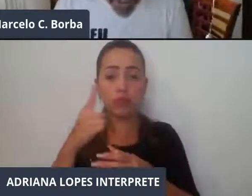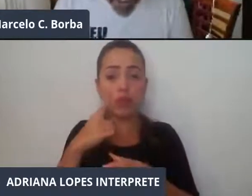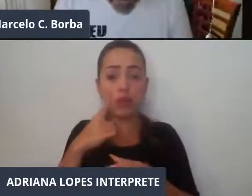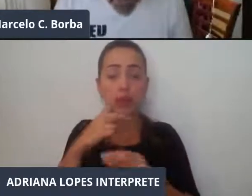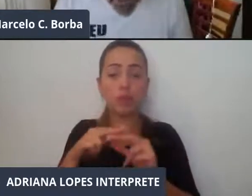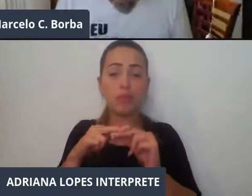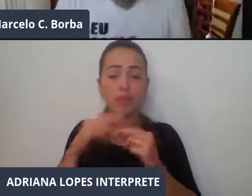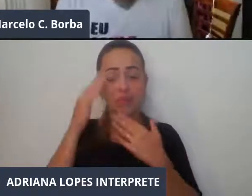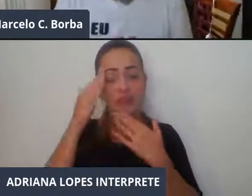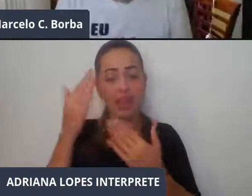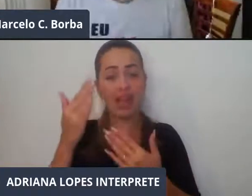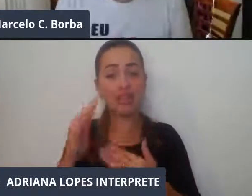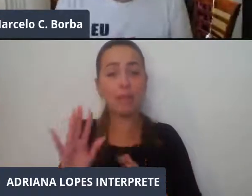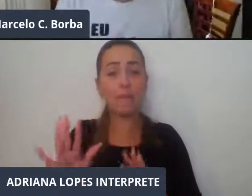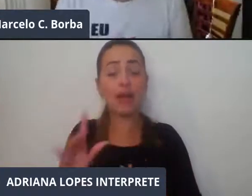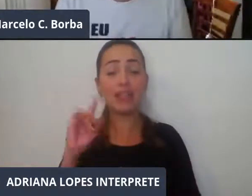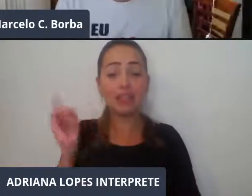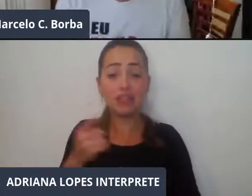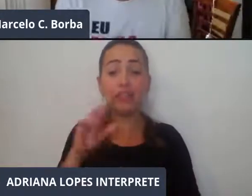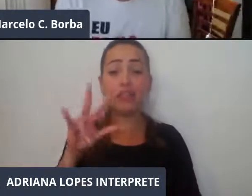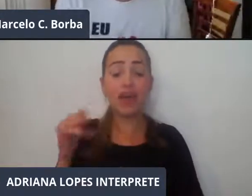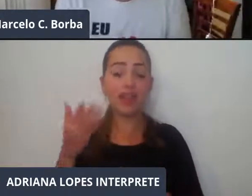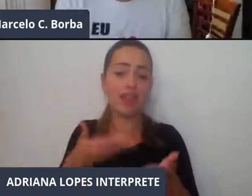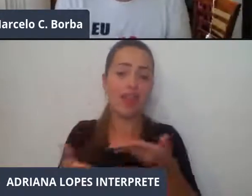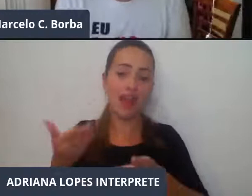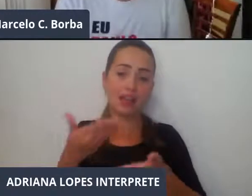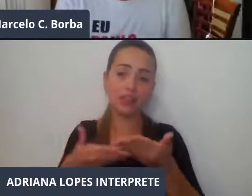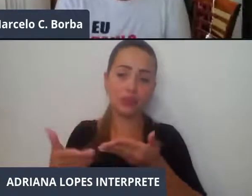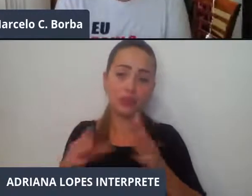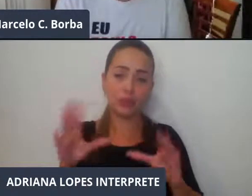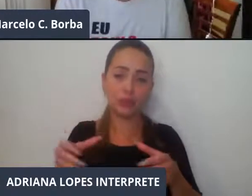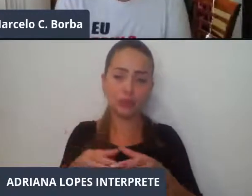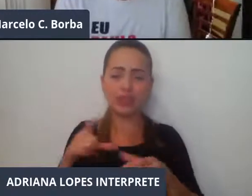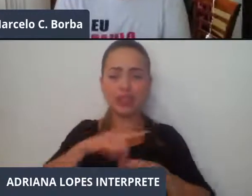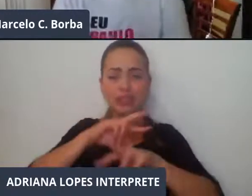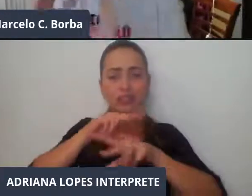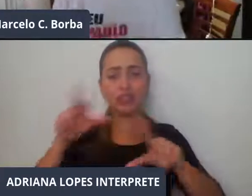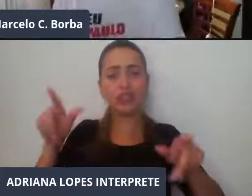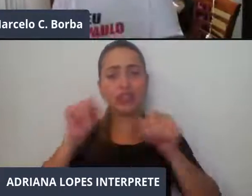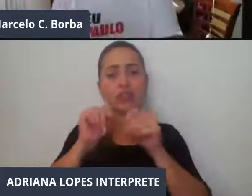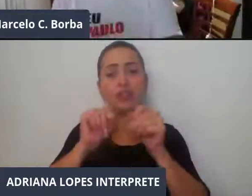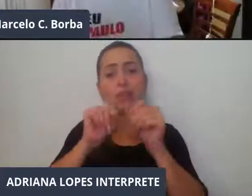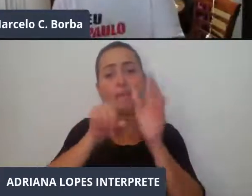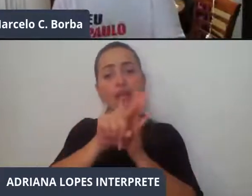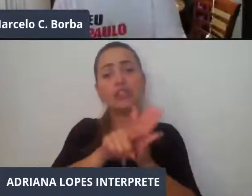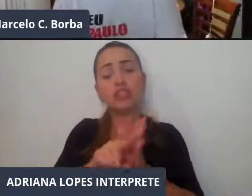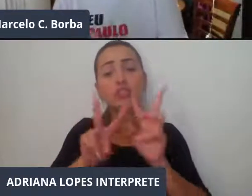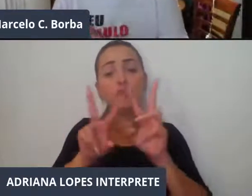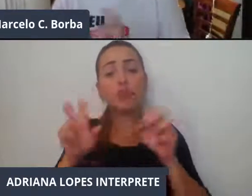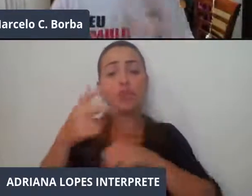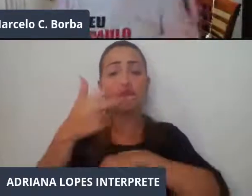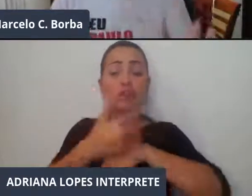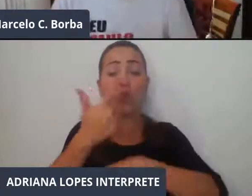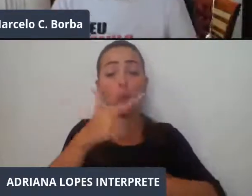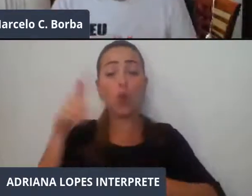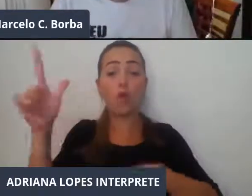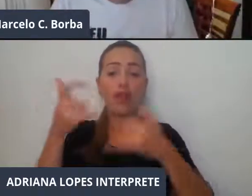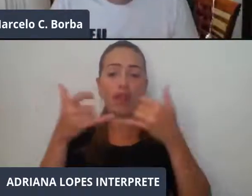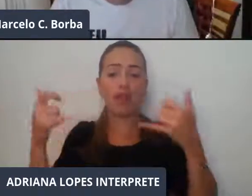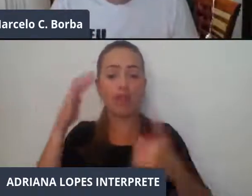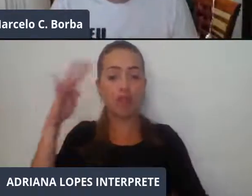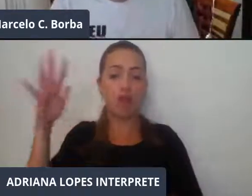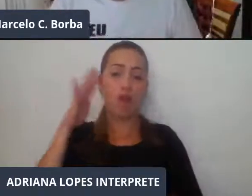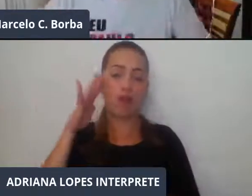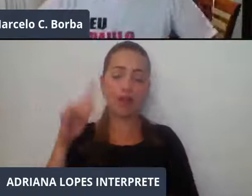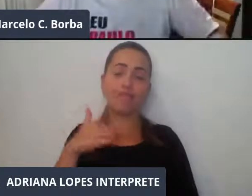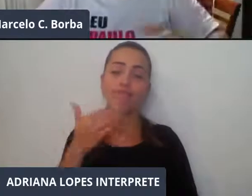audiência, mas a gente vai interagindo com esses grupos, e tem vários fazendo pesquisa sobre vídeo e com outras lentes teóricas. Tá? É que não deu tempo da gente